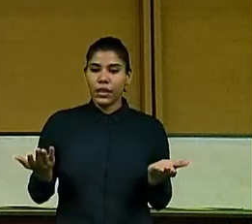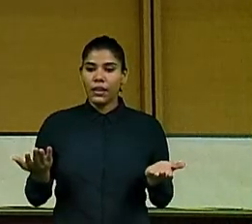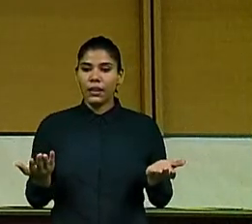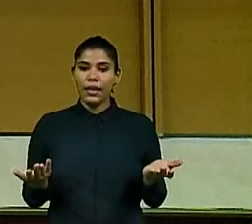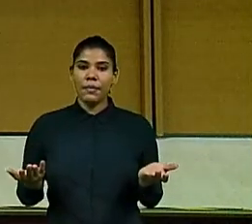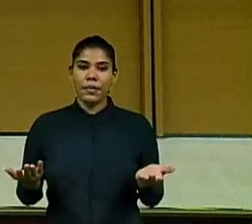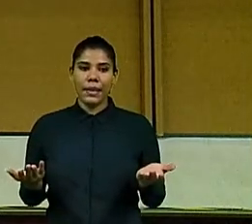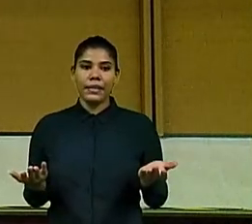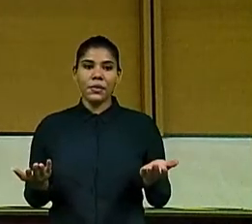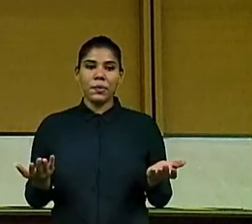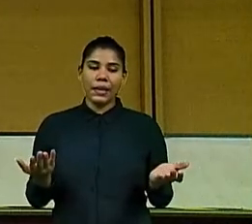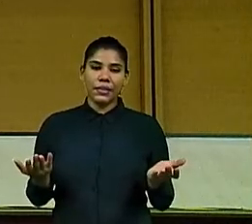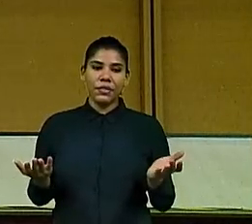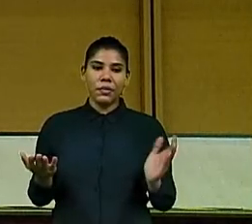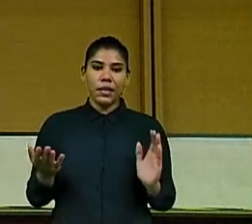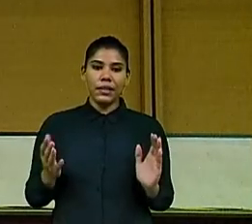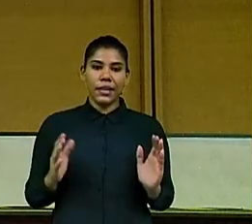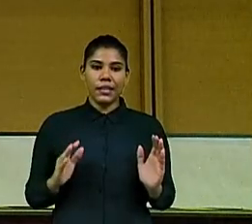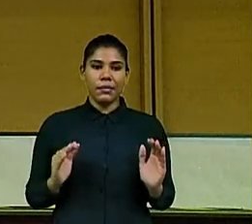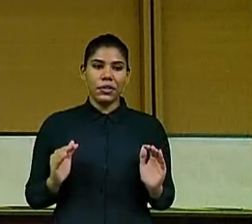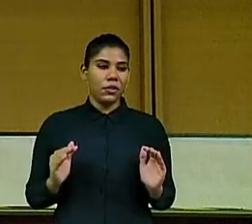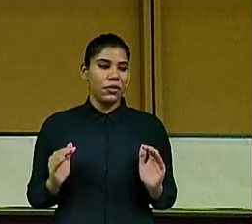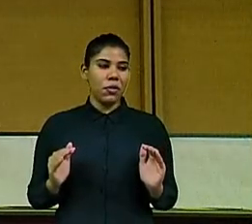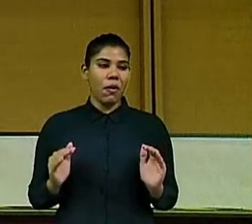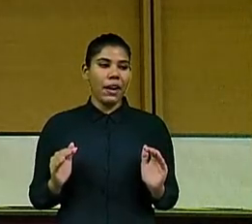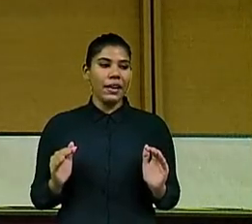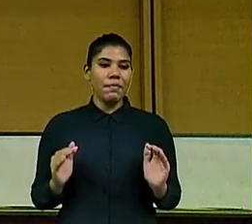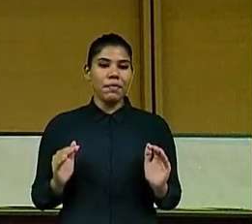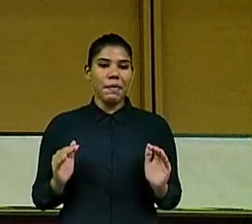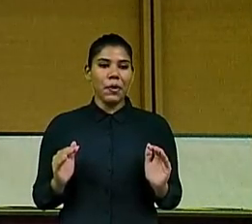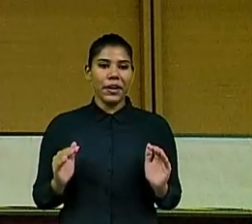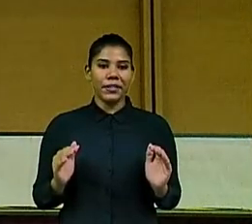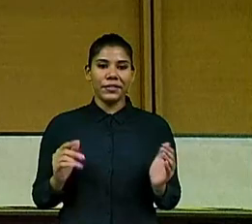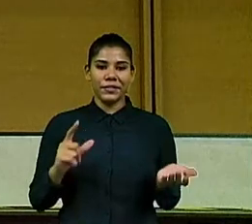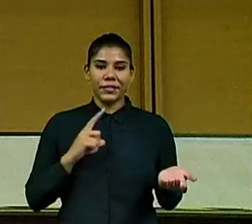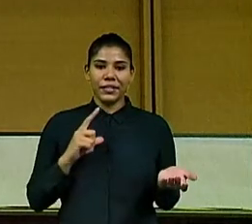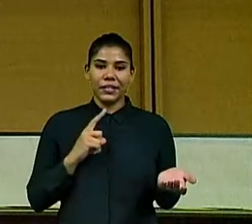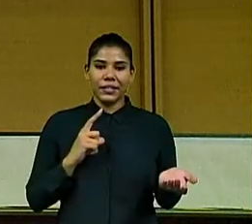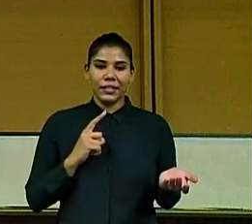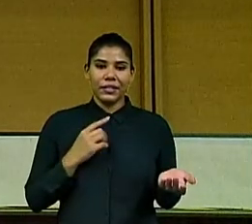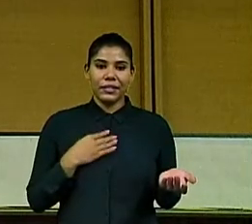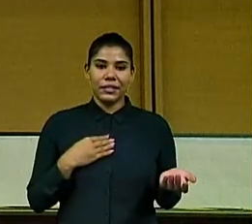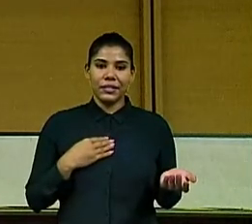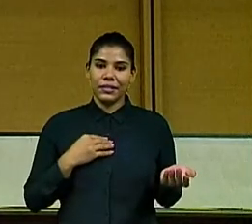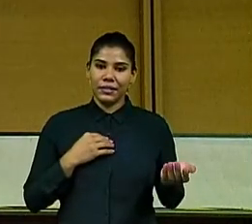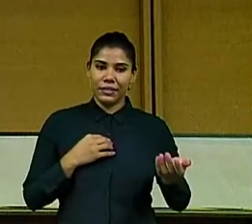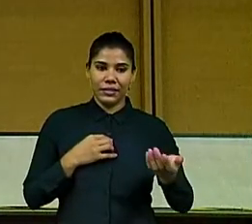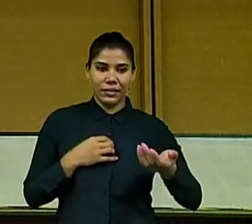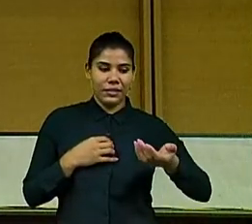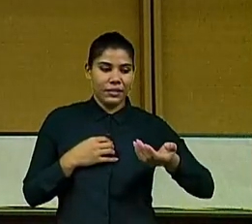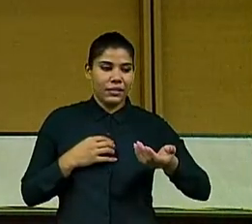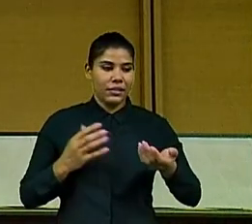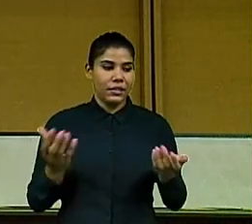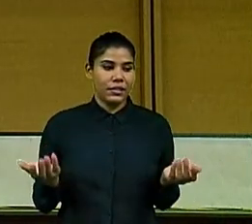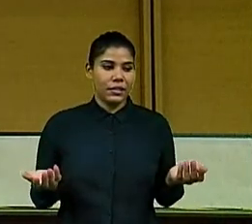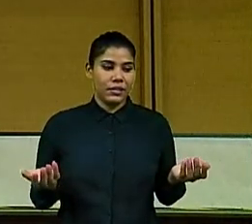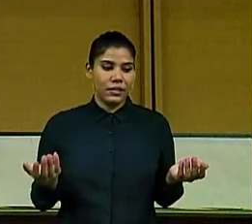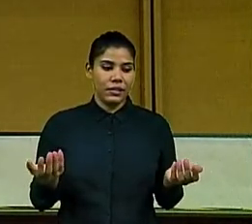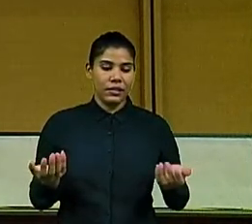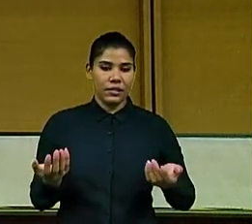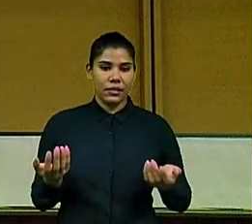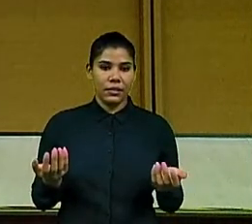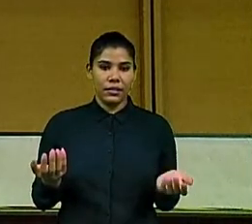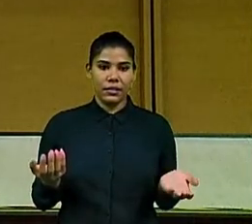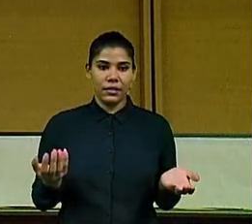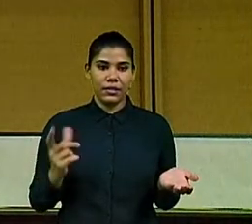1997 será aprovado uma Emenda Constitucional já no penúltimo ano do governo do Fernando Henrique